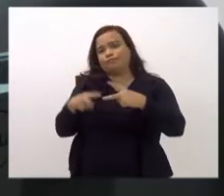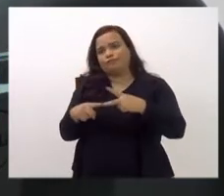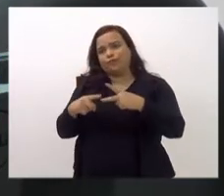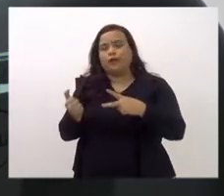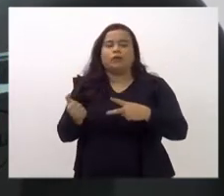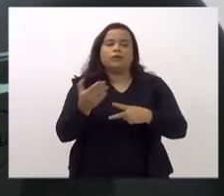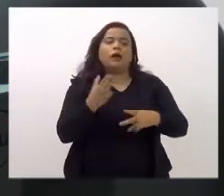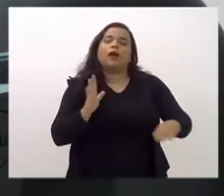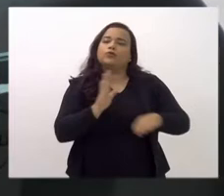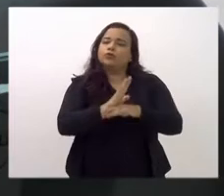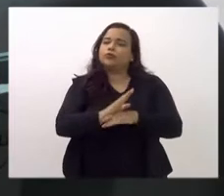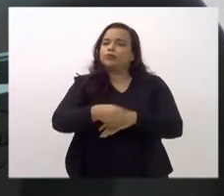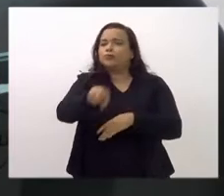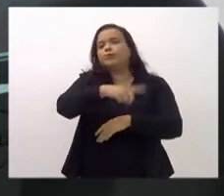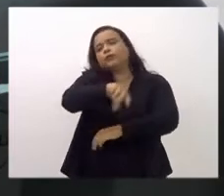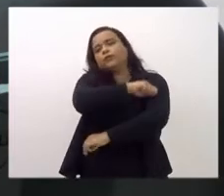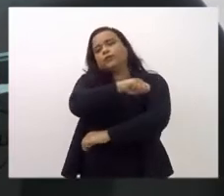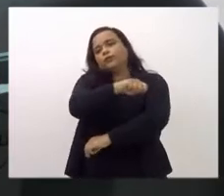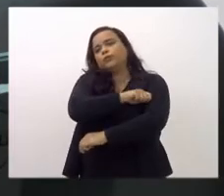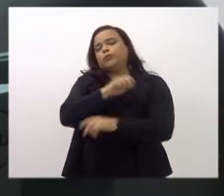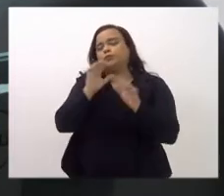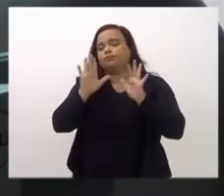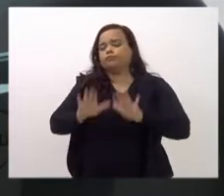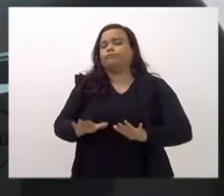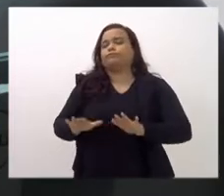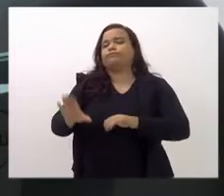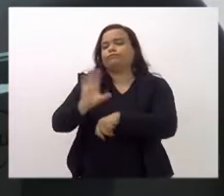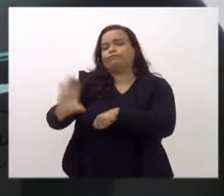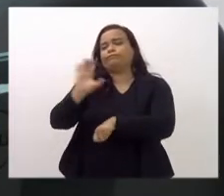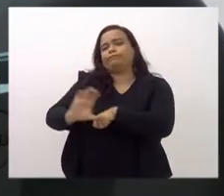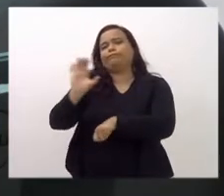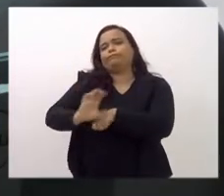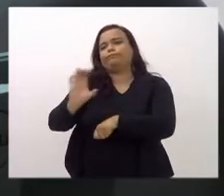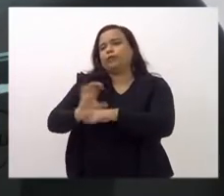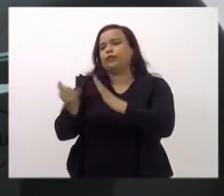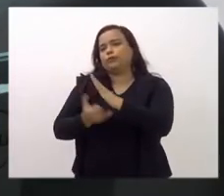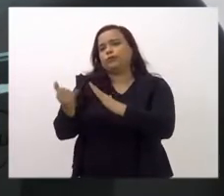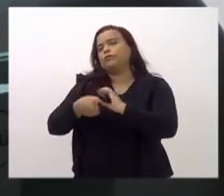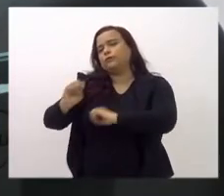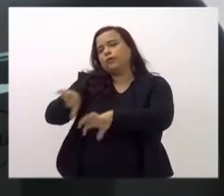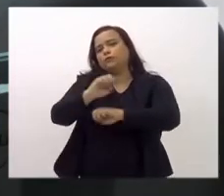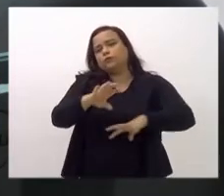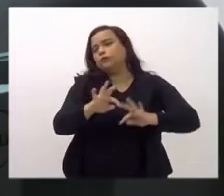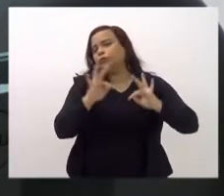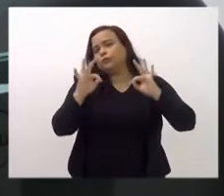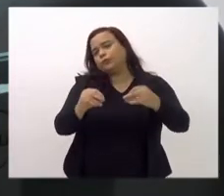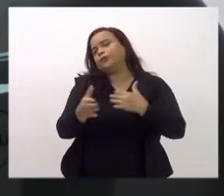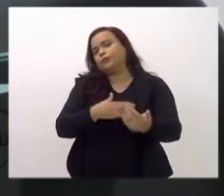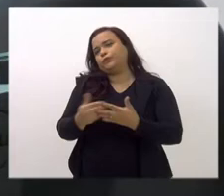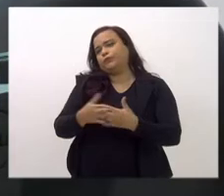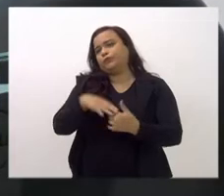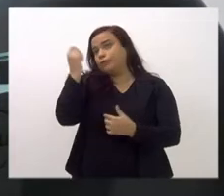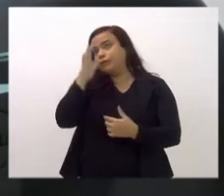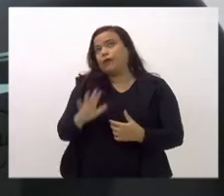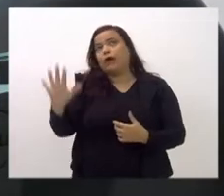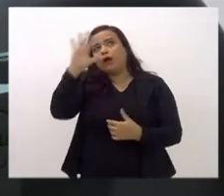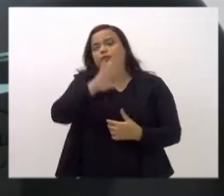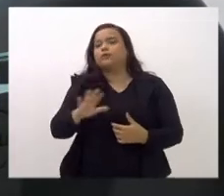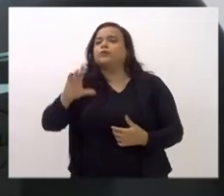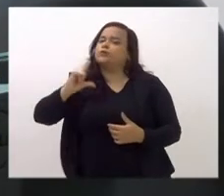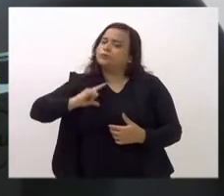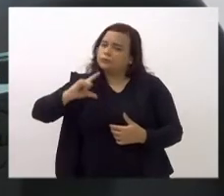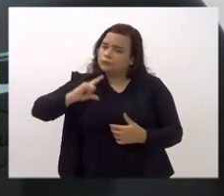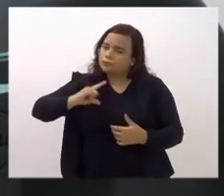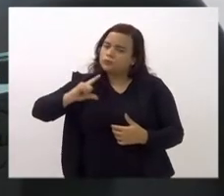garantir acesso e permanência nas nossas instituições de ensino. Não à toa que no Brasil inteiro a gente